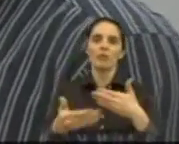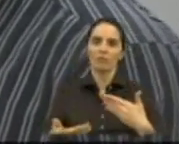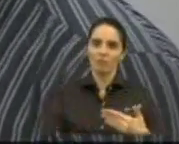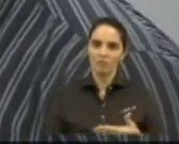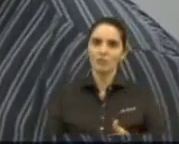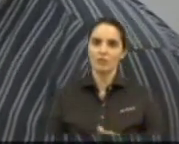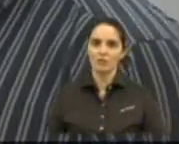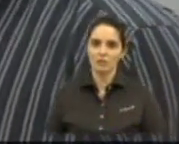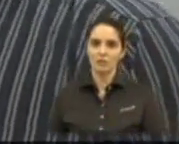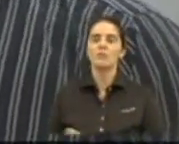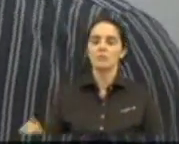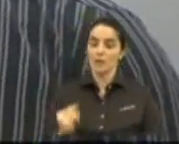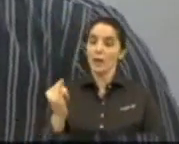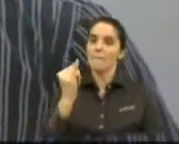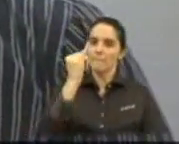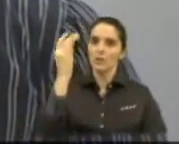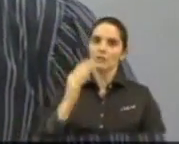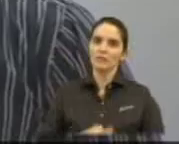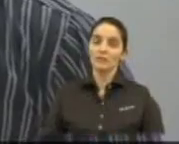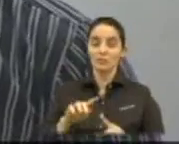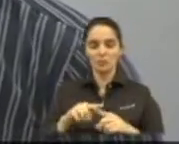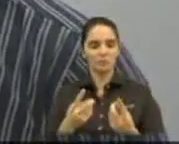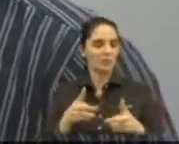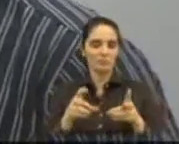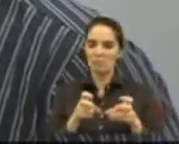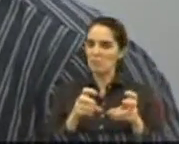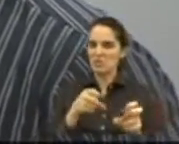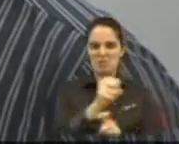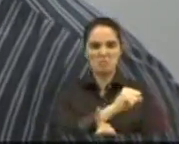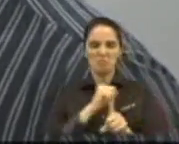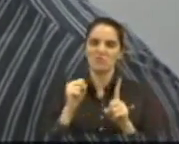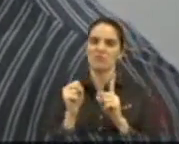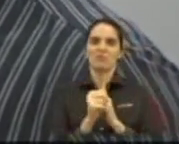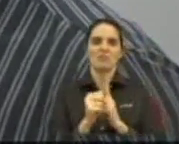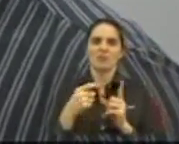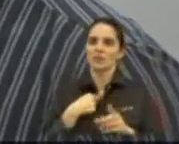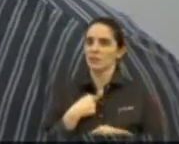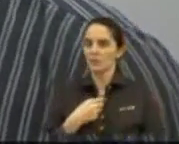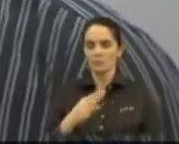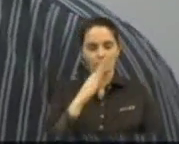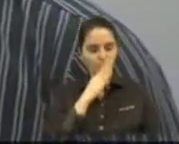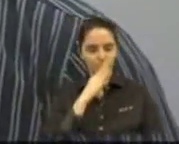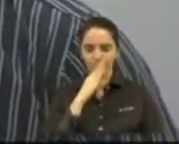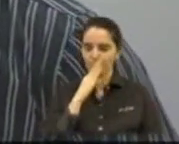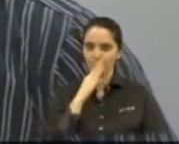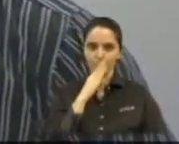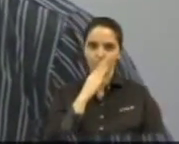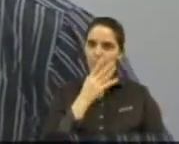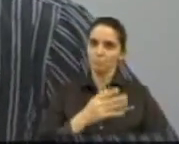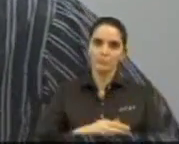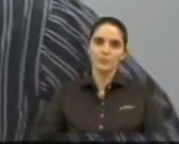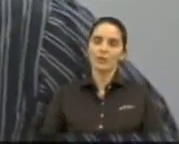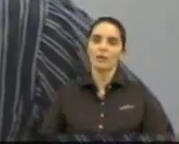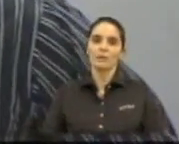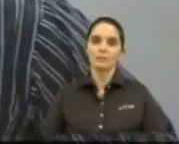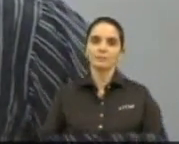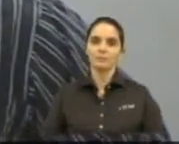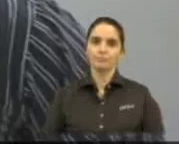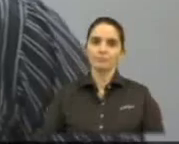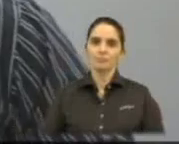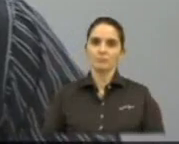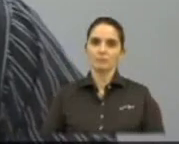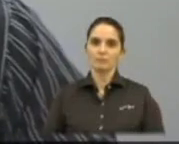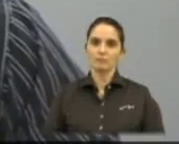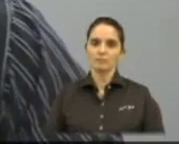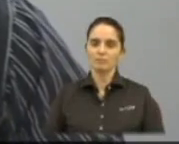peso, a sua importância. Mas não é isso que nós vemos nessa sociedade, e eu não posso me calar diante dessa constatação. A